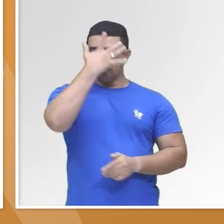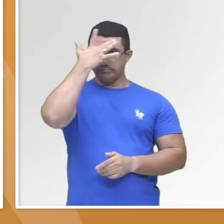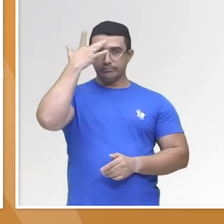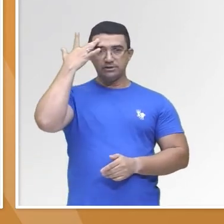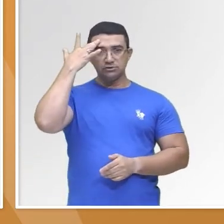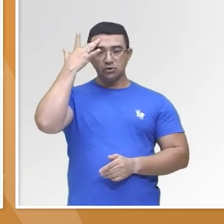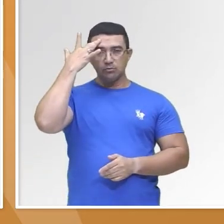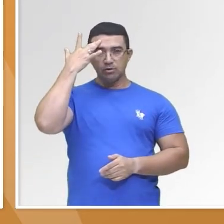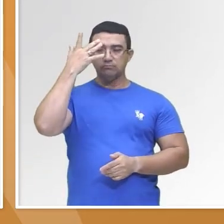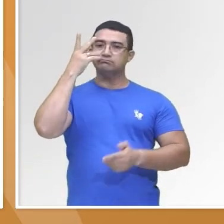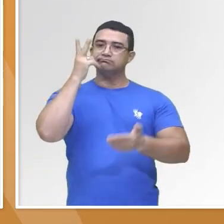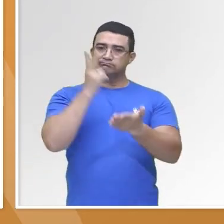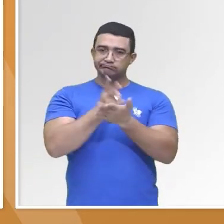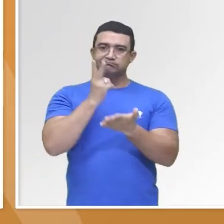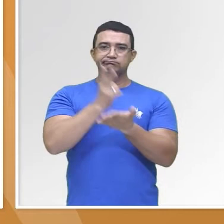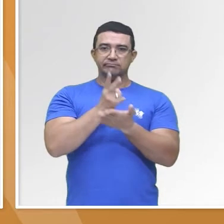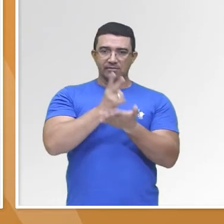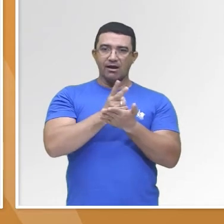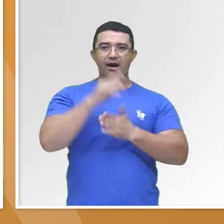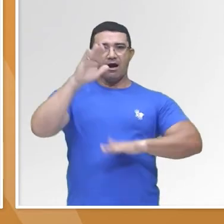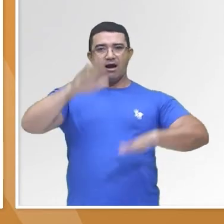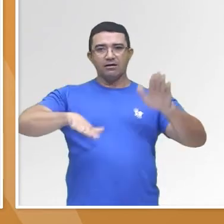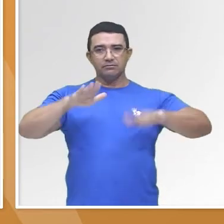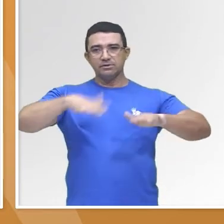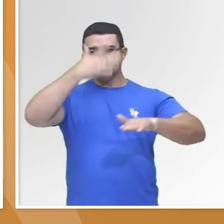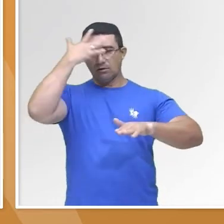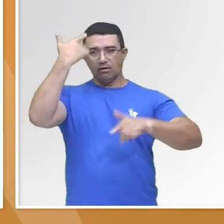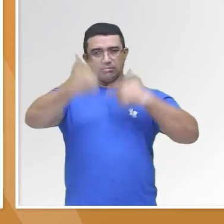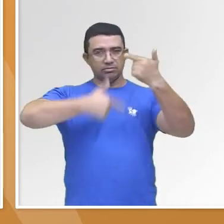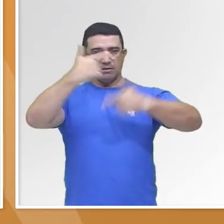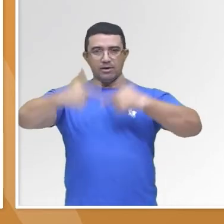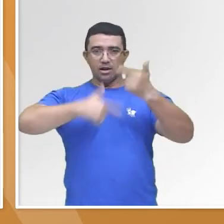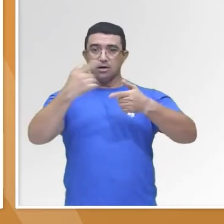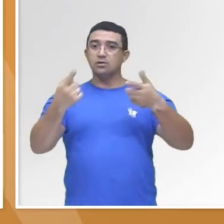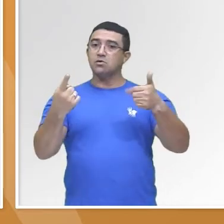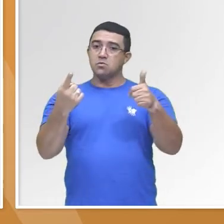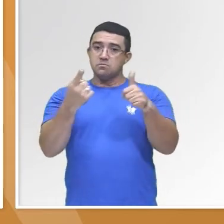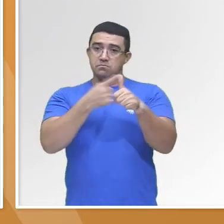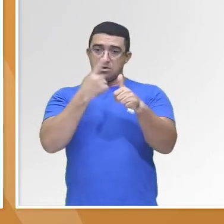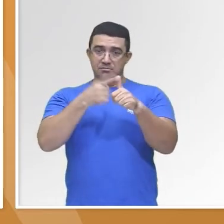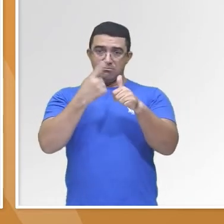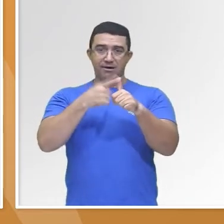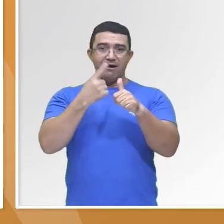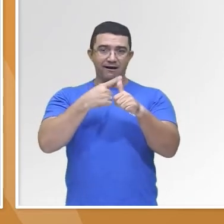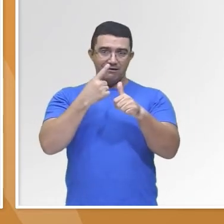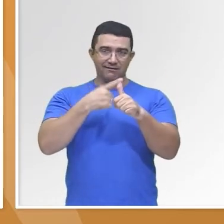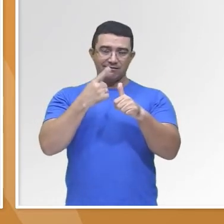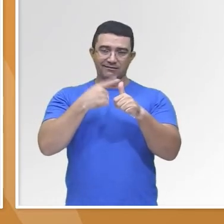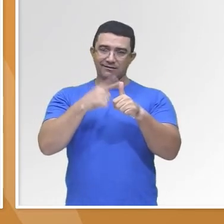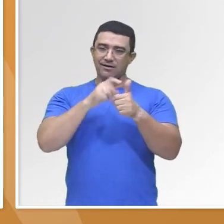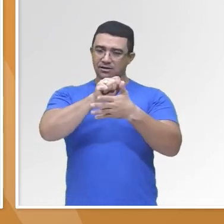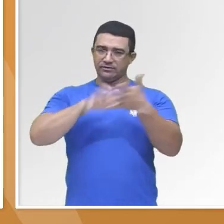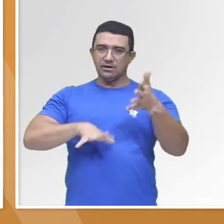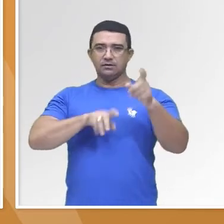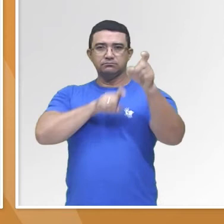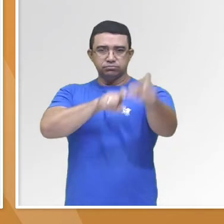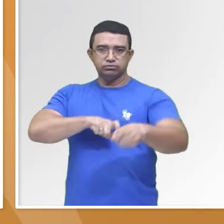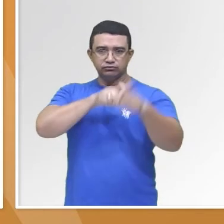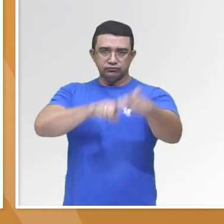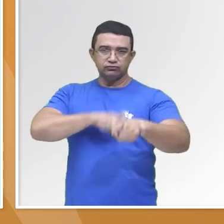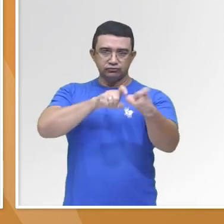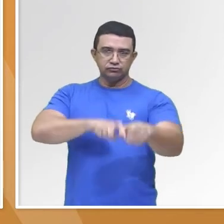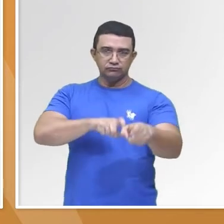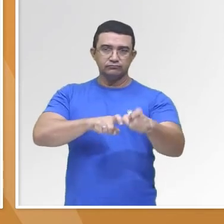ainda trabalhando no setor primário, né, com as atividades de agricultura e pecuária,